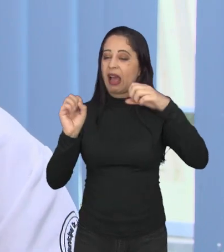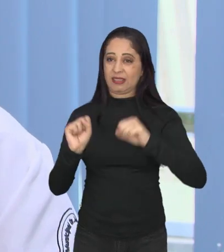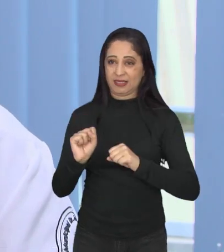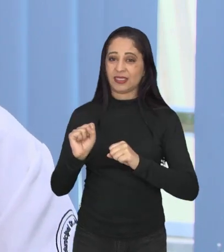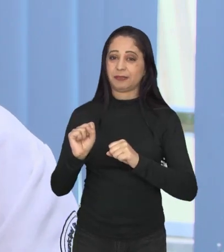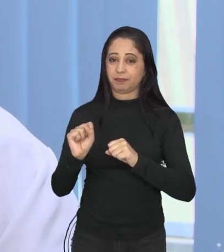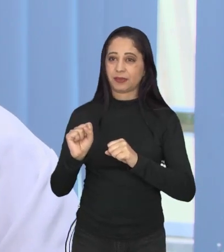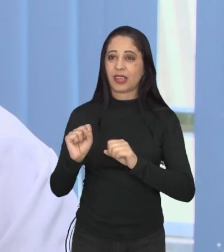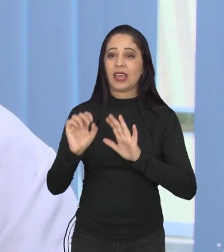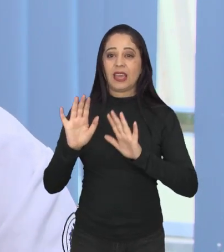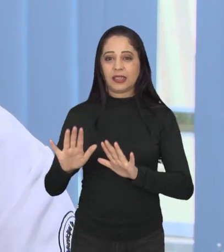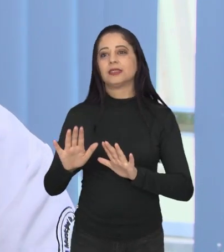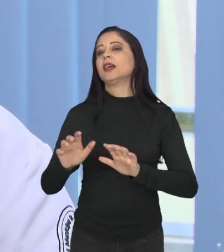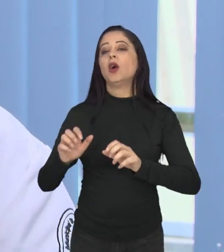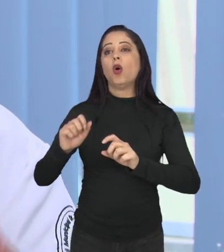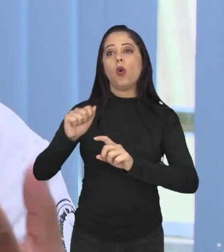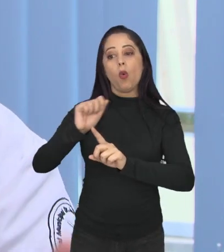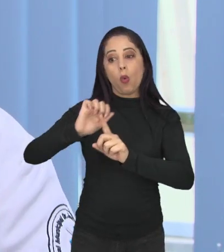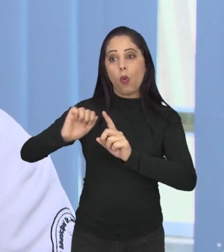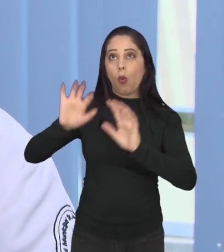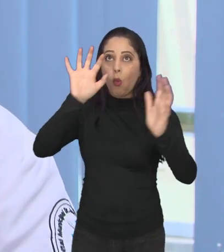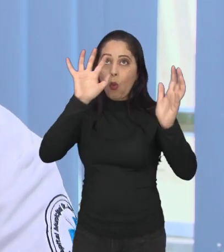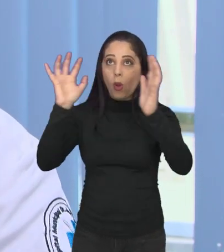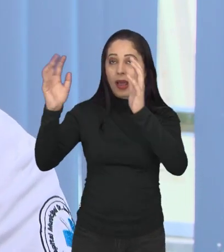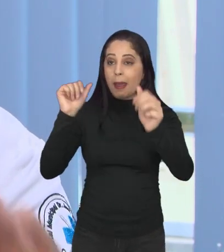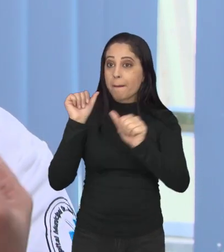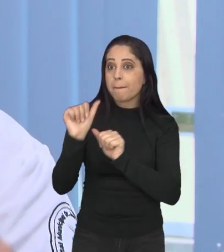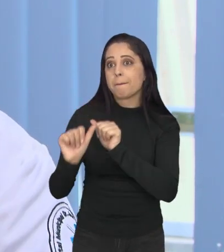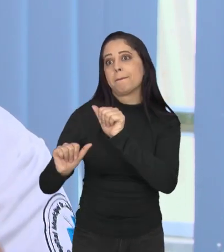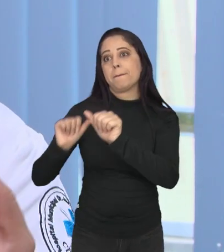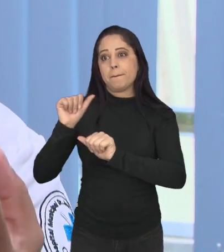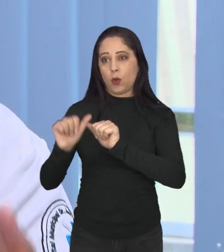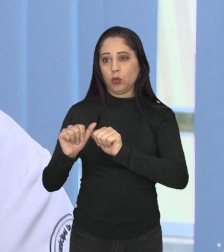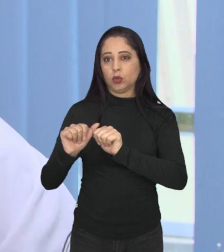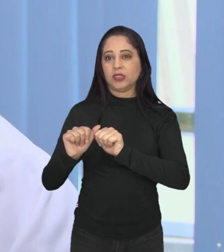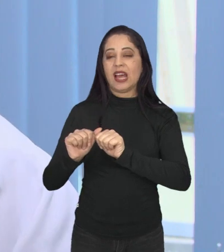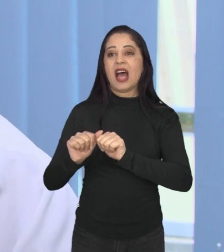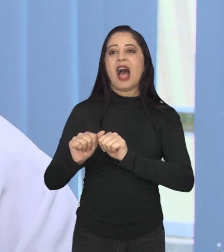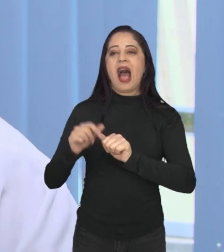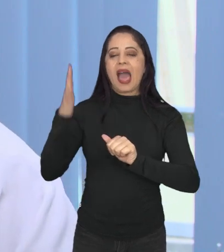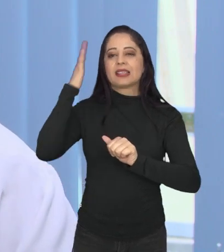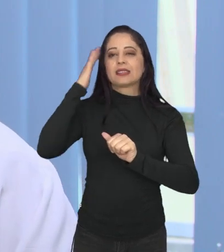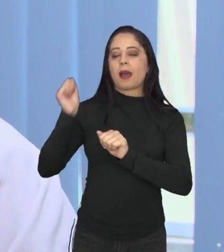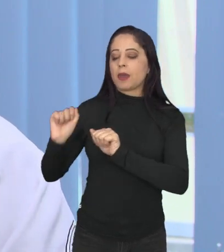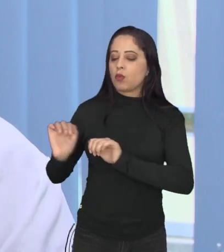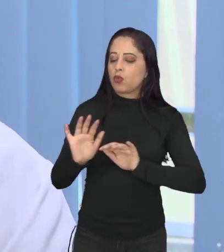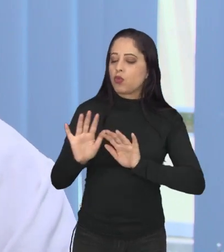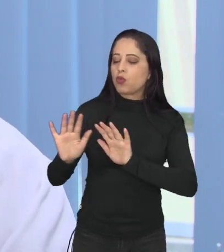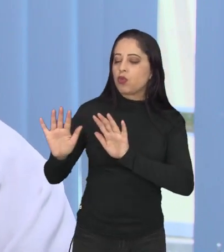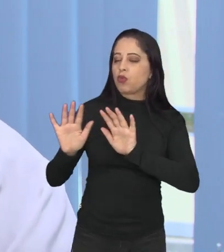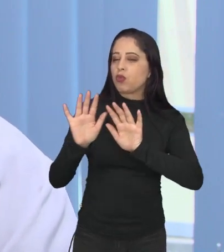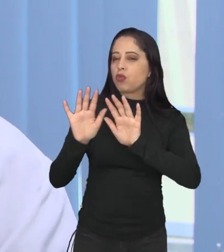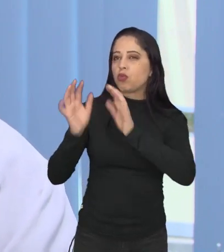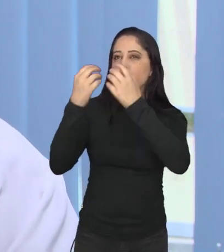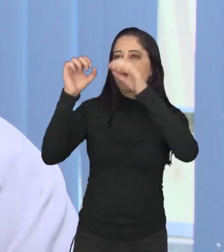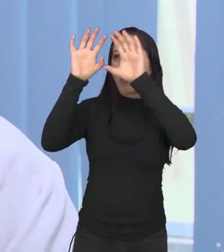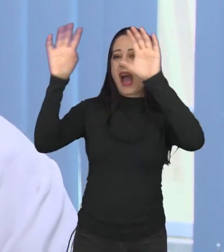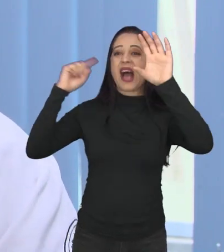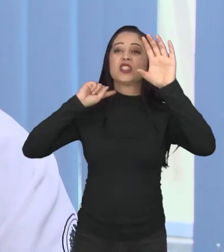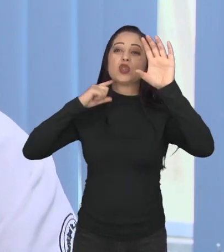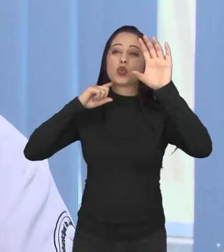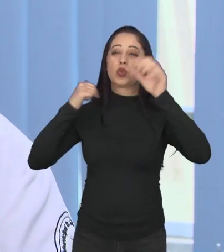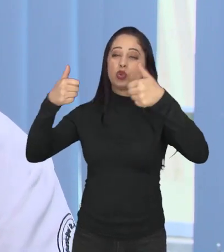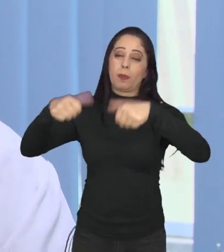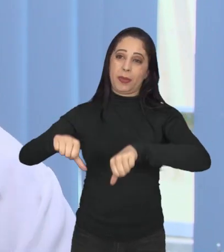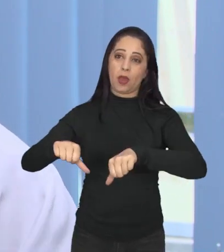vai ter uma alteração ambiental que vai provocar uma piora da poluição e isso faz com que esses